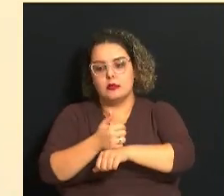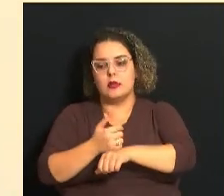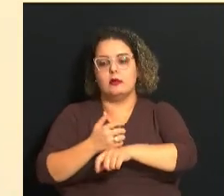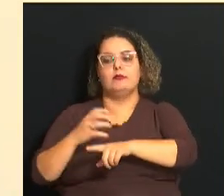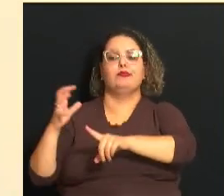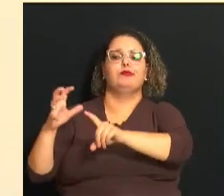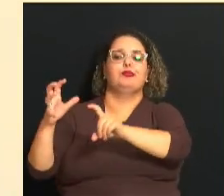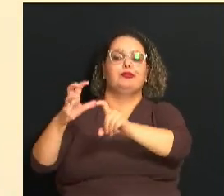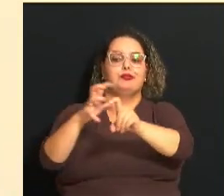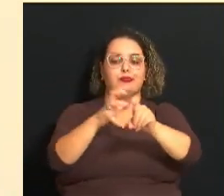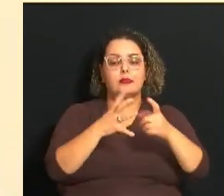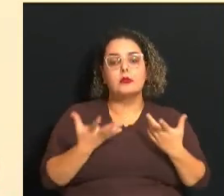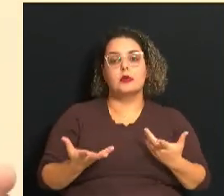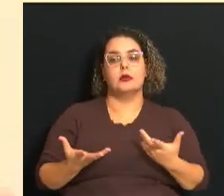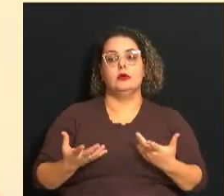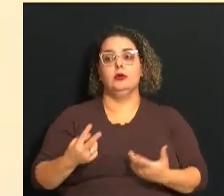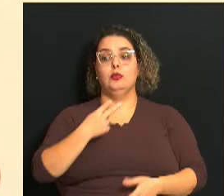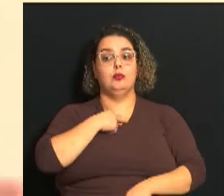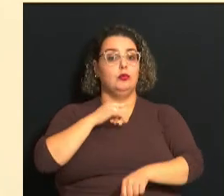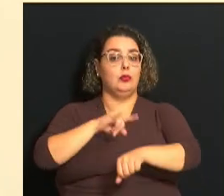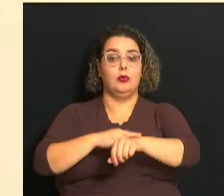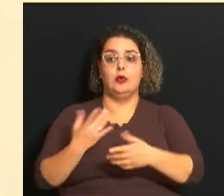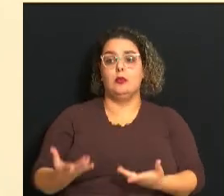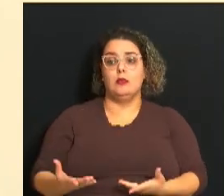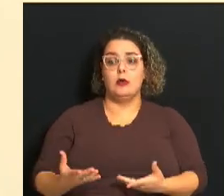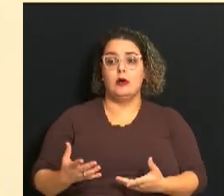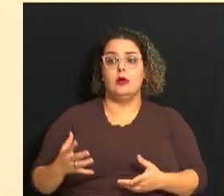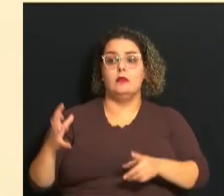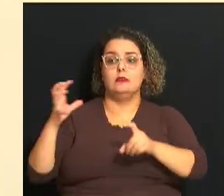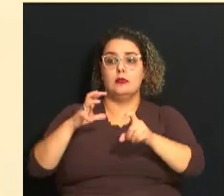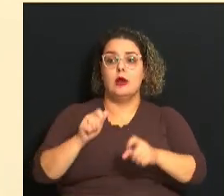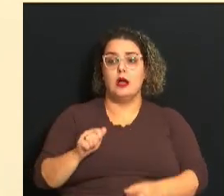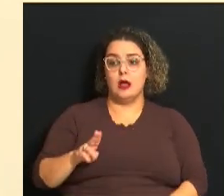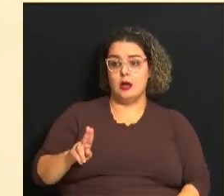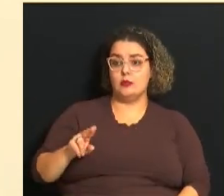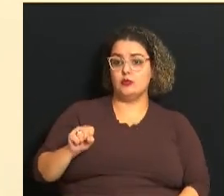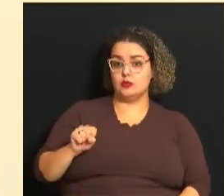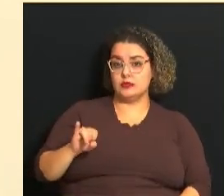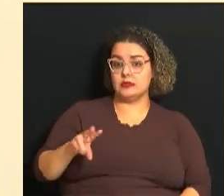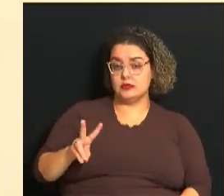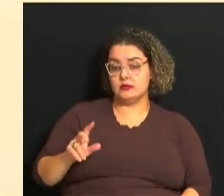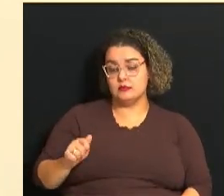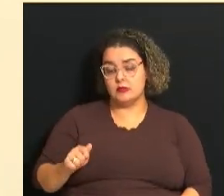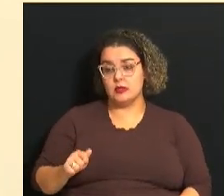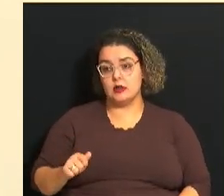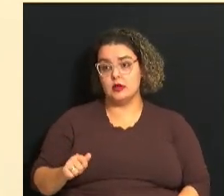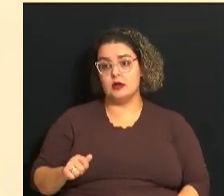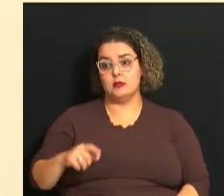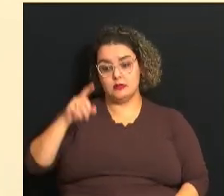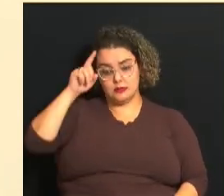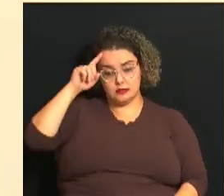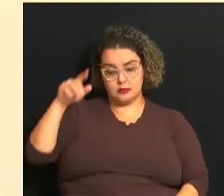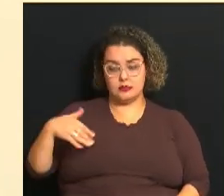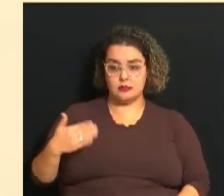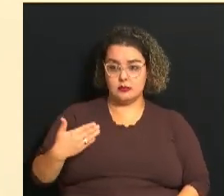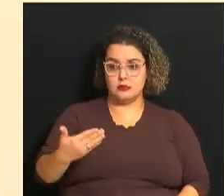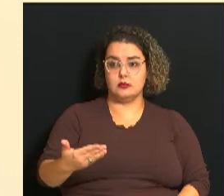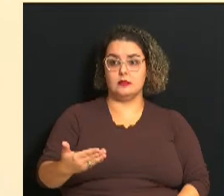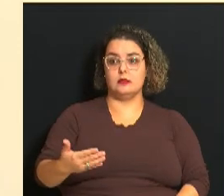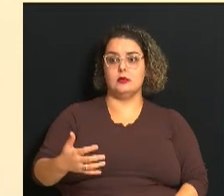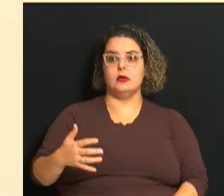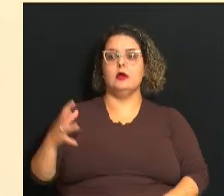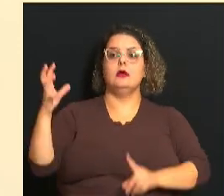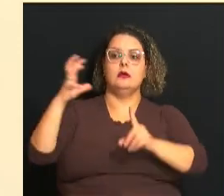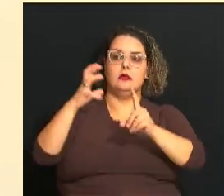em suas e fisiológicas é uma conduta abusiva atentatória sua dignidade e é portanto uma prática de assédio moral